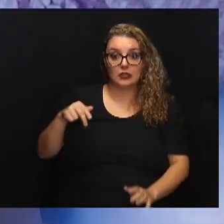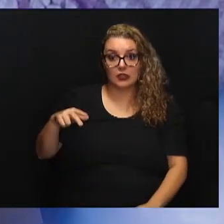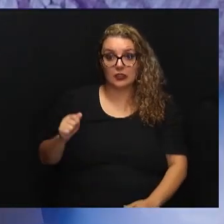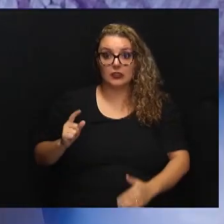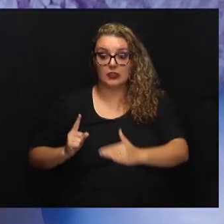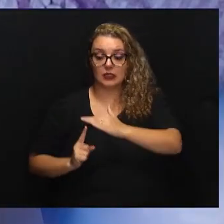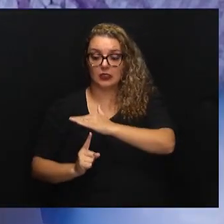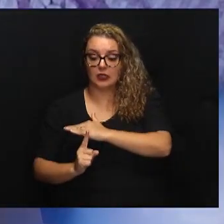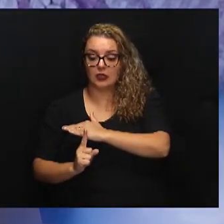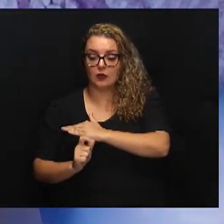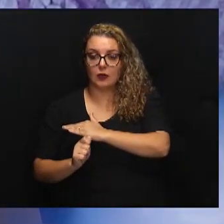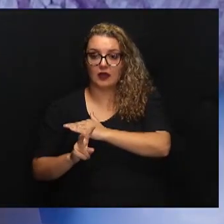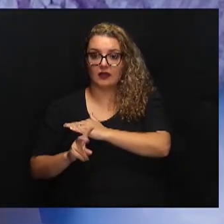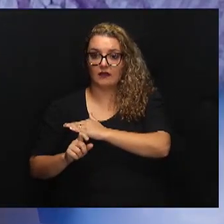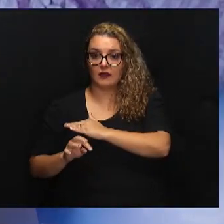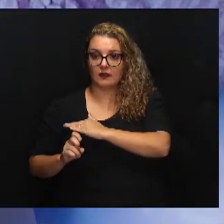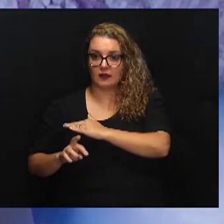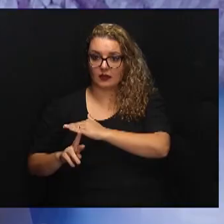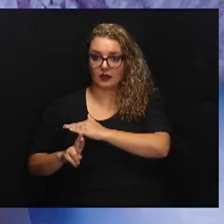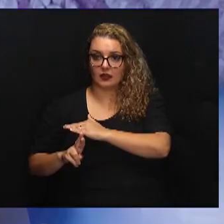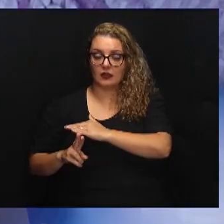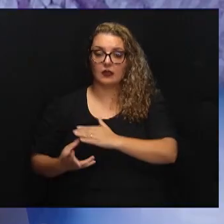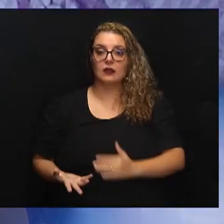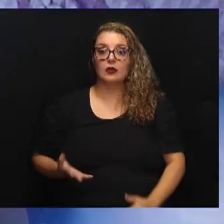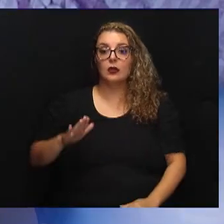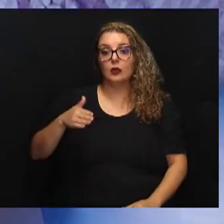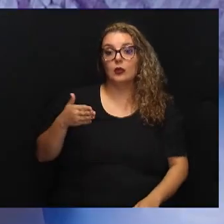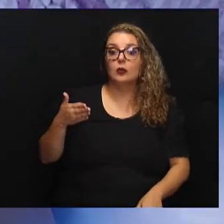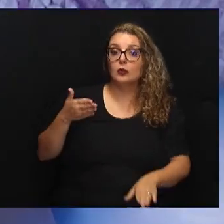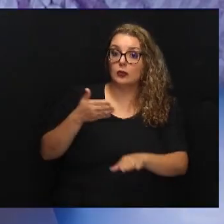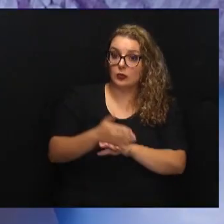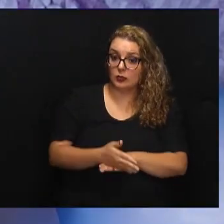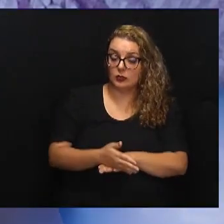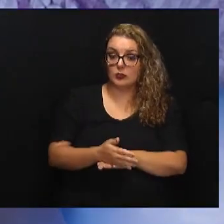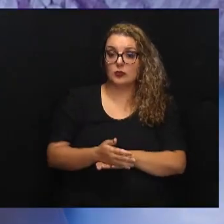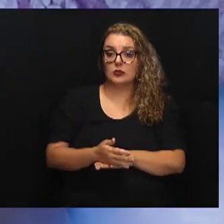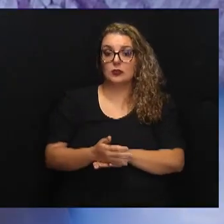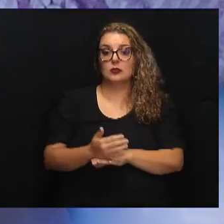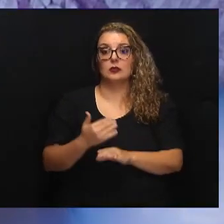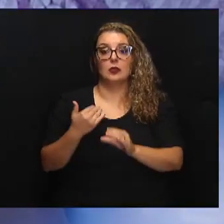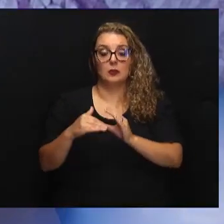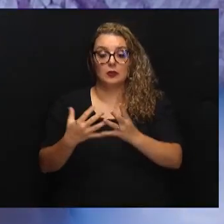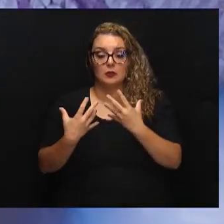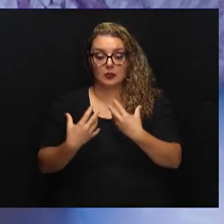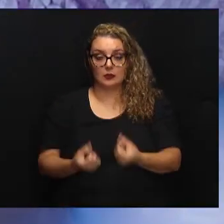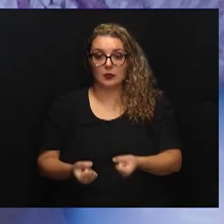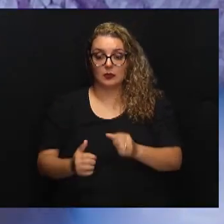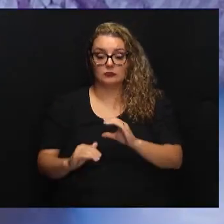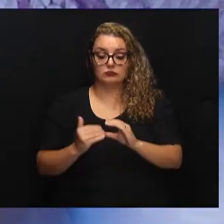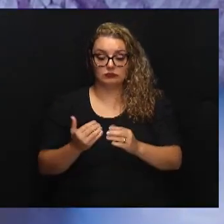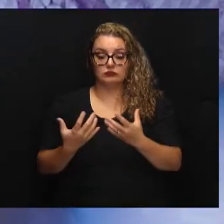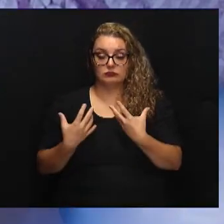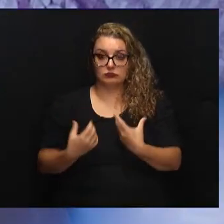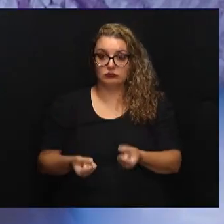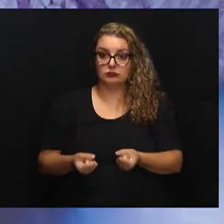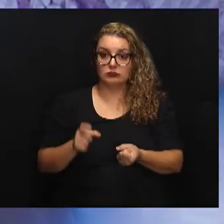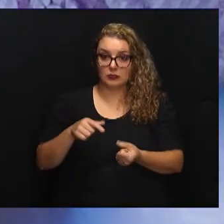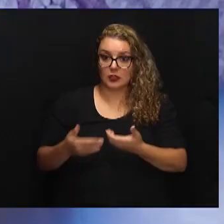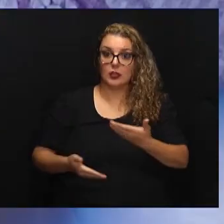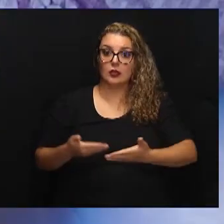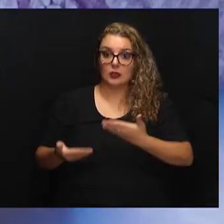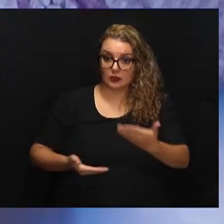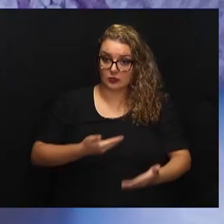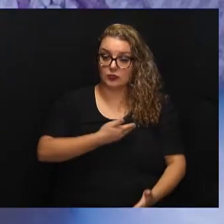avatar, né, quando você acessa a mensagem que você recebeu, você pode identificar que é um serviço